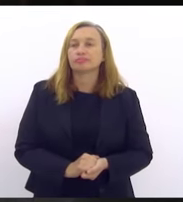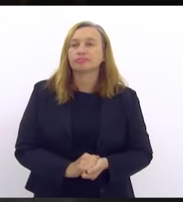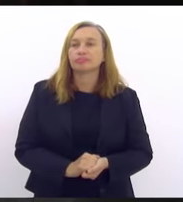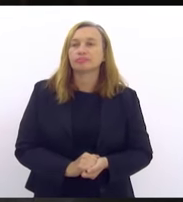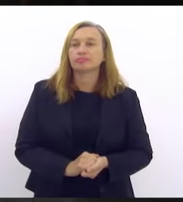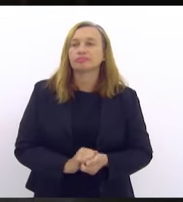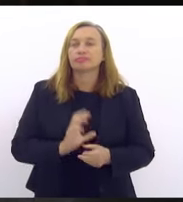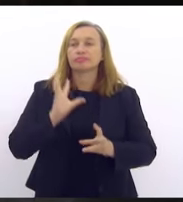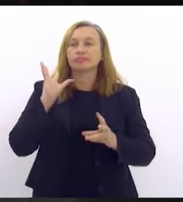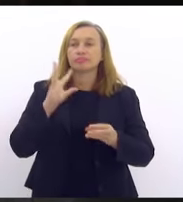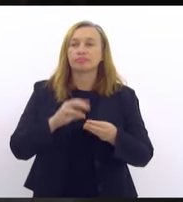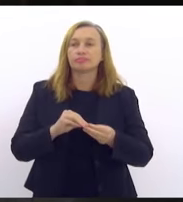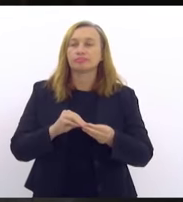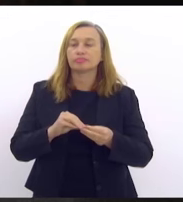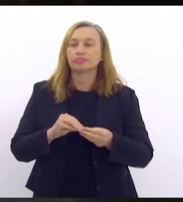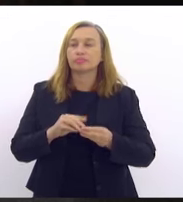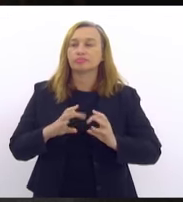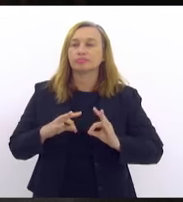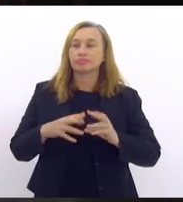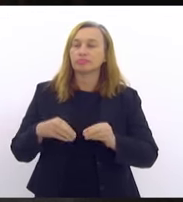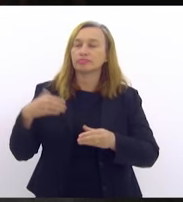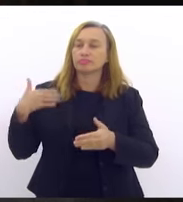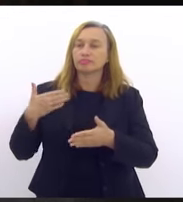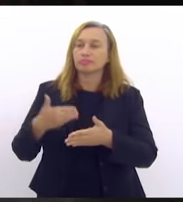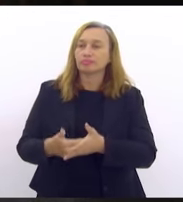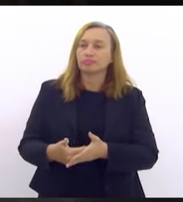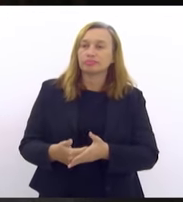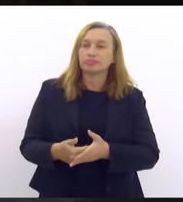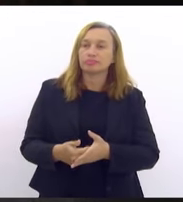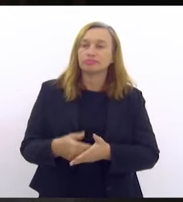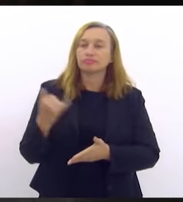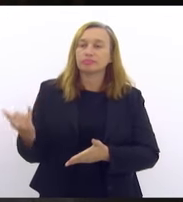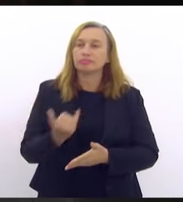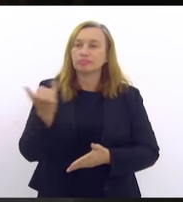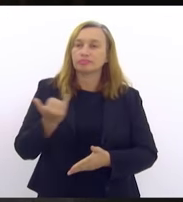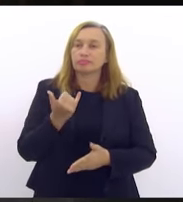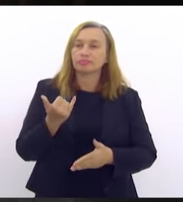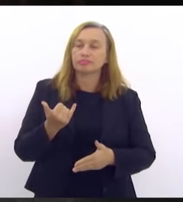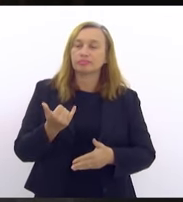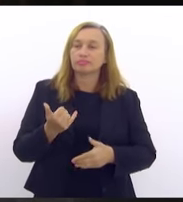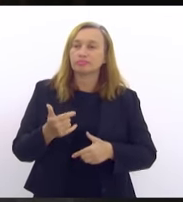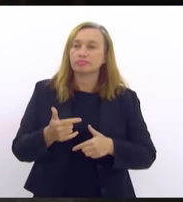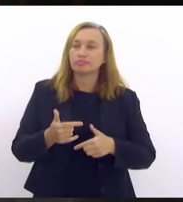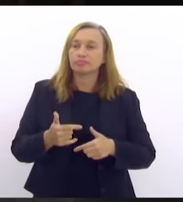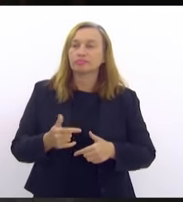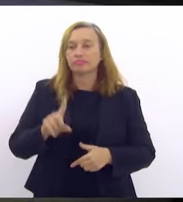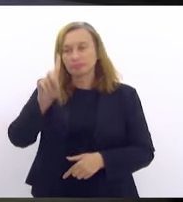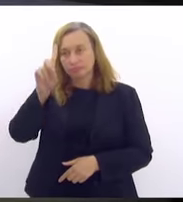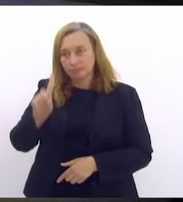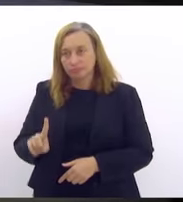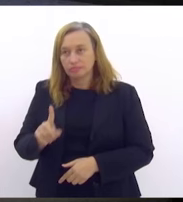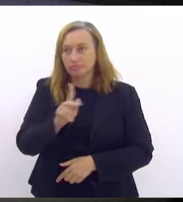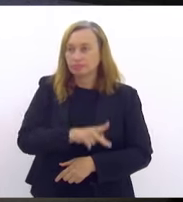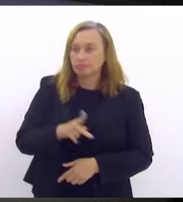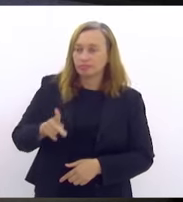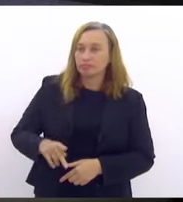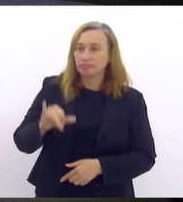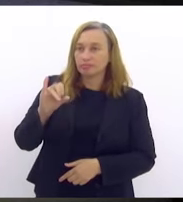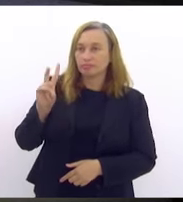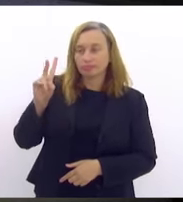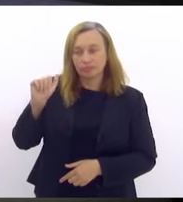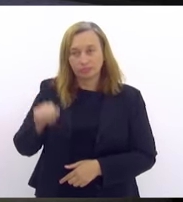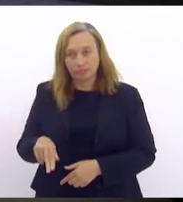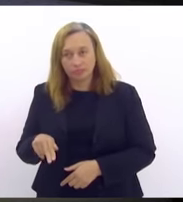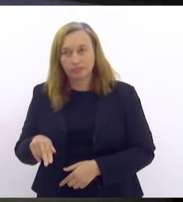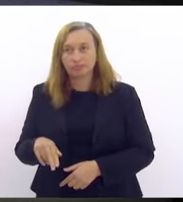definem o resultado de uma trajetória fulgurante a serviço do direito Professor Ivan alemão